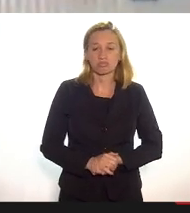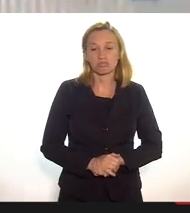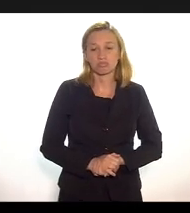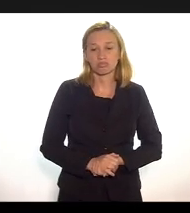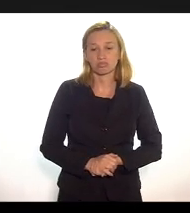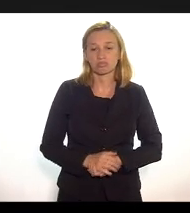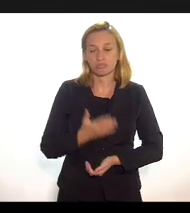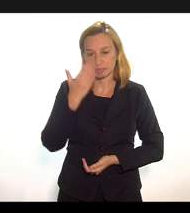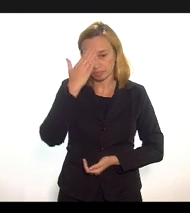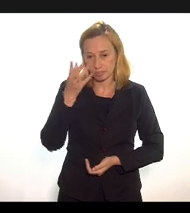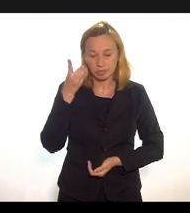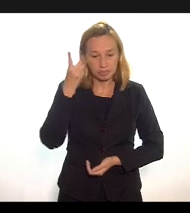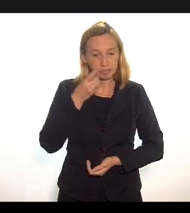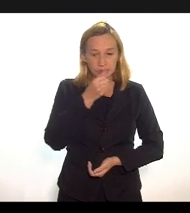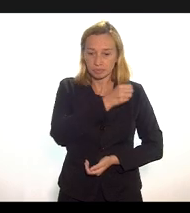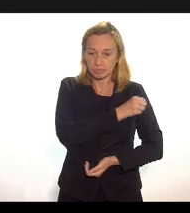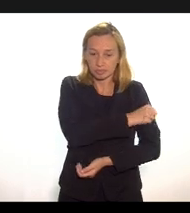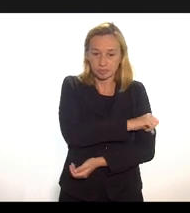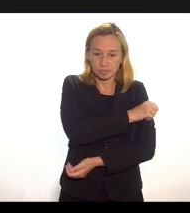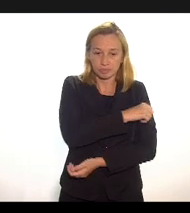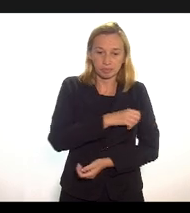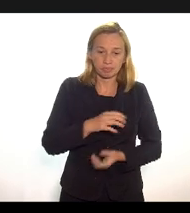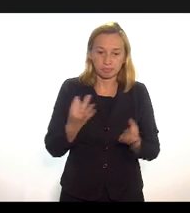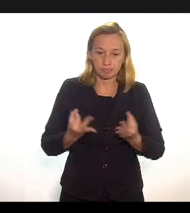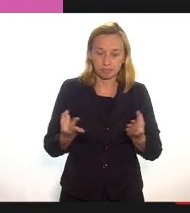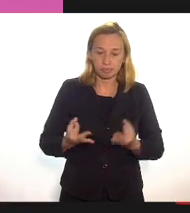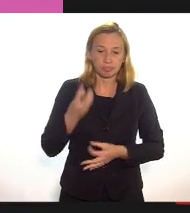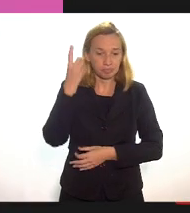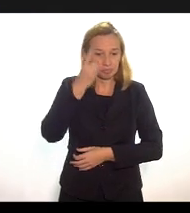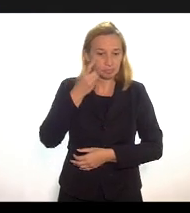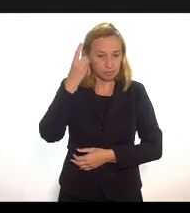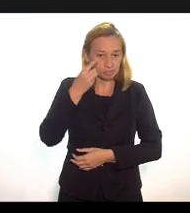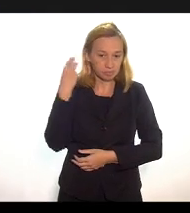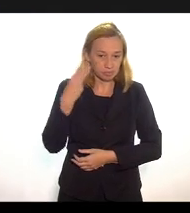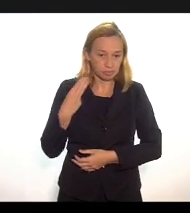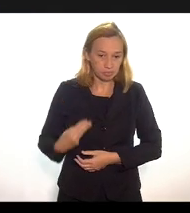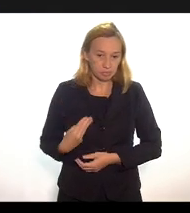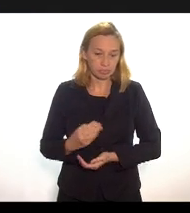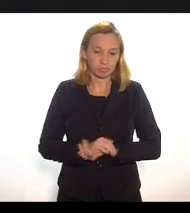Rejane. Perfeito, deputada Mônica. Já estou, hein?